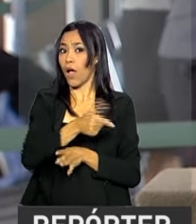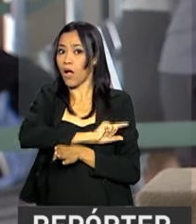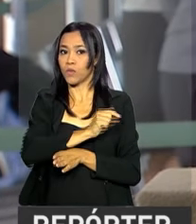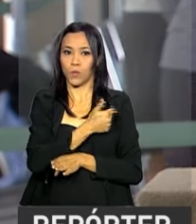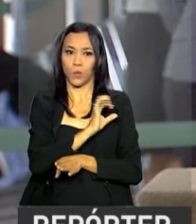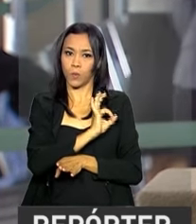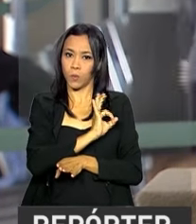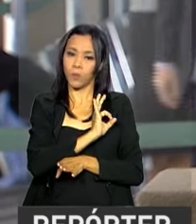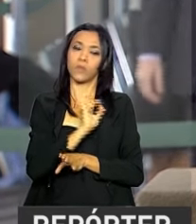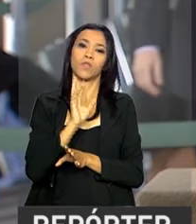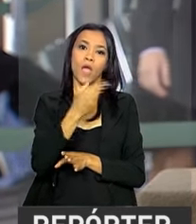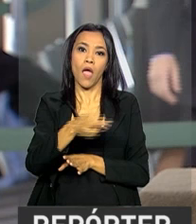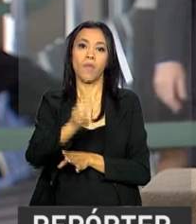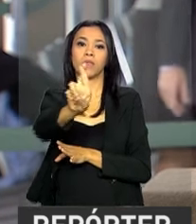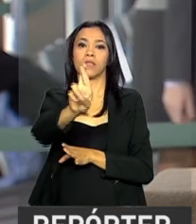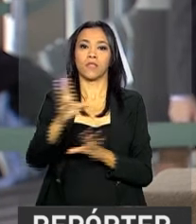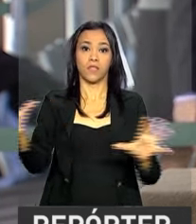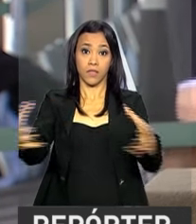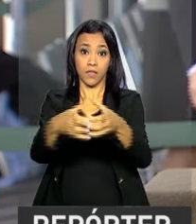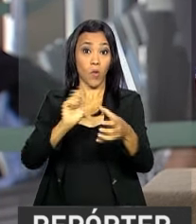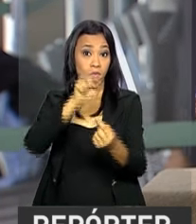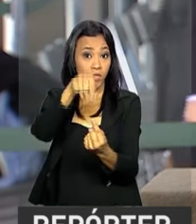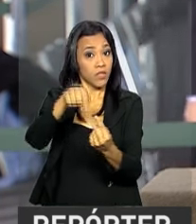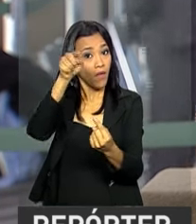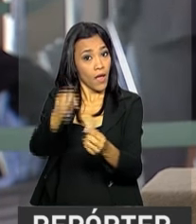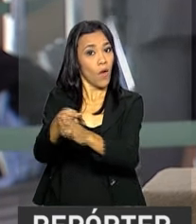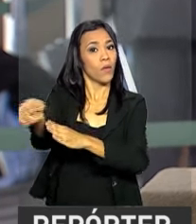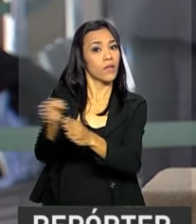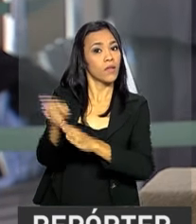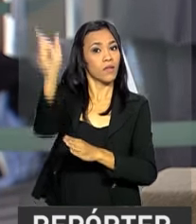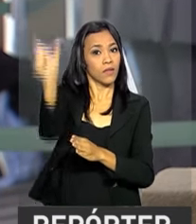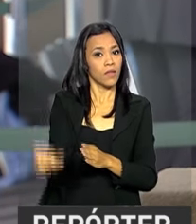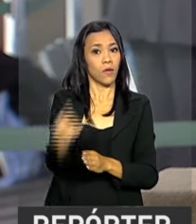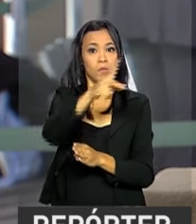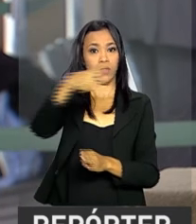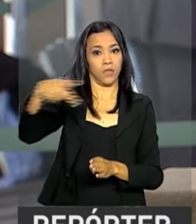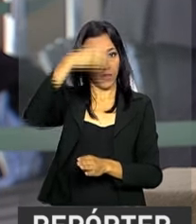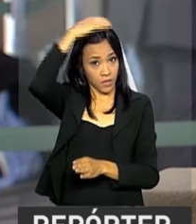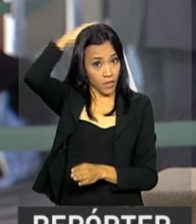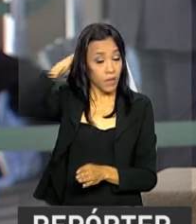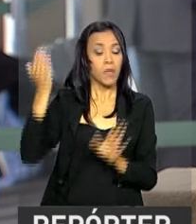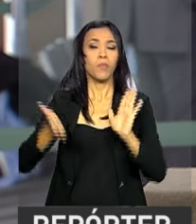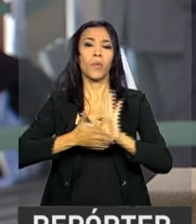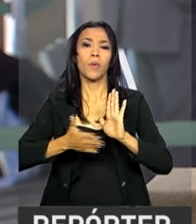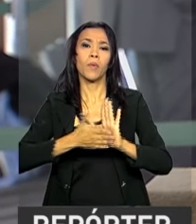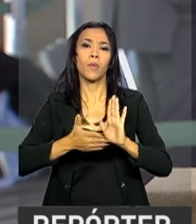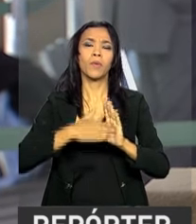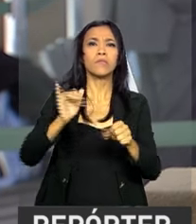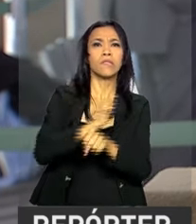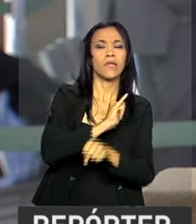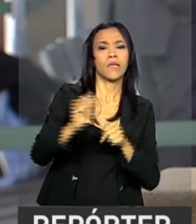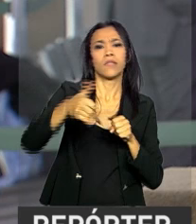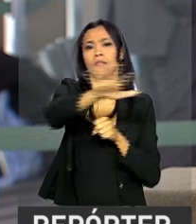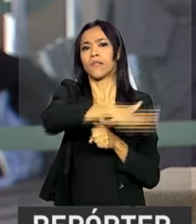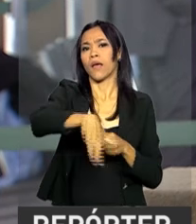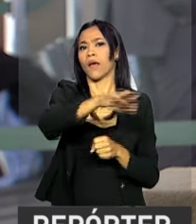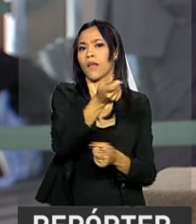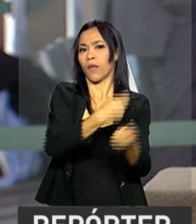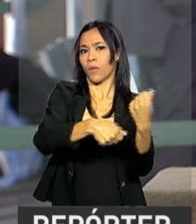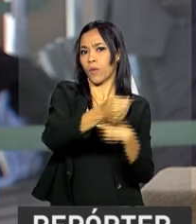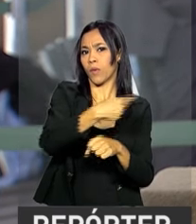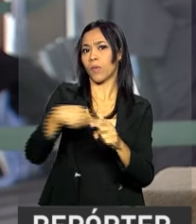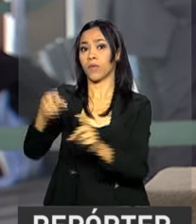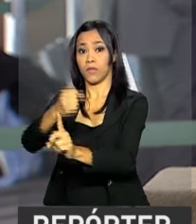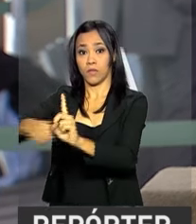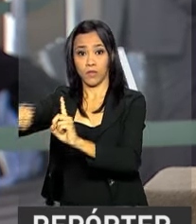Como você disse, ele tem essa função de assessorar diretamente o presidente e propor medidas nas áreas econômica e social.